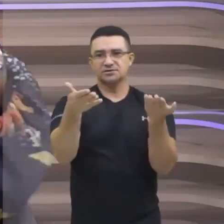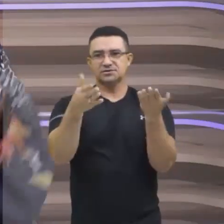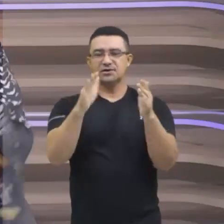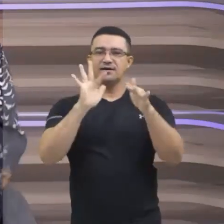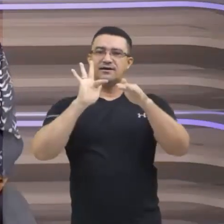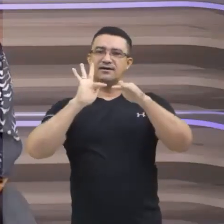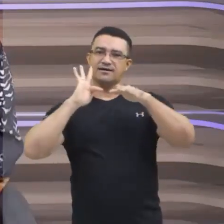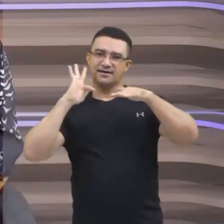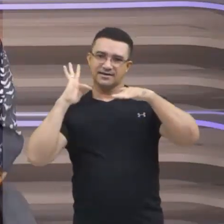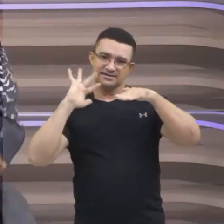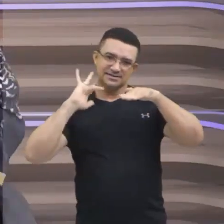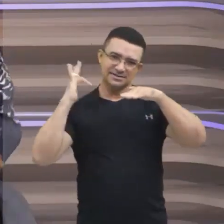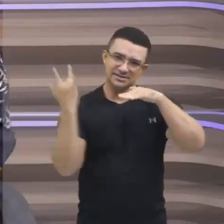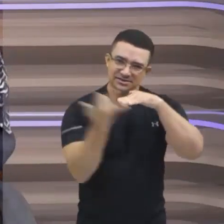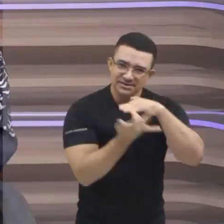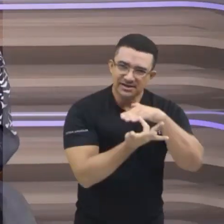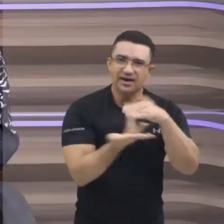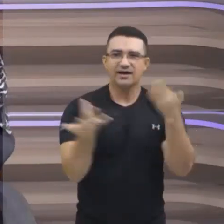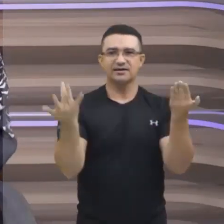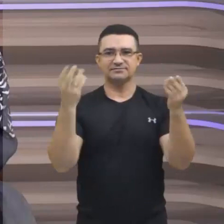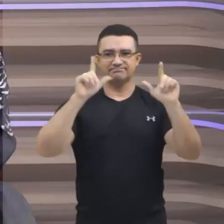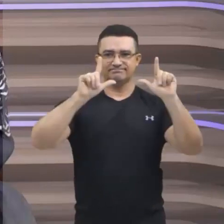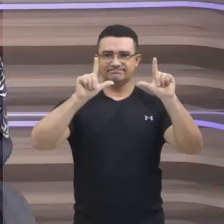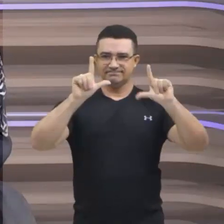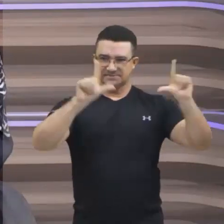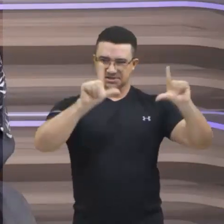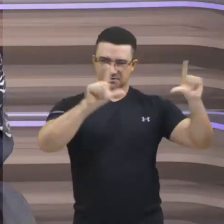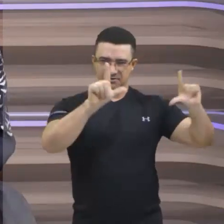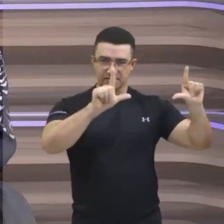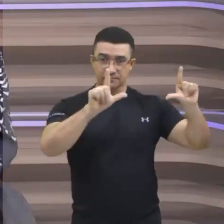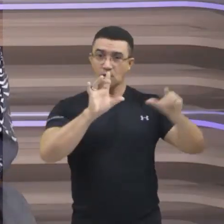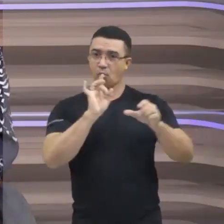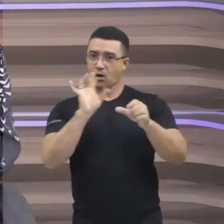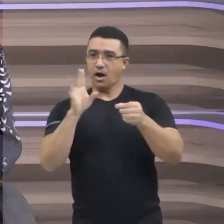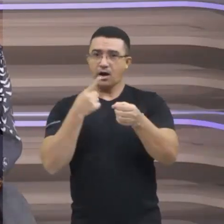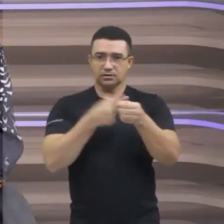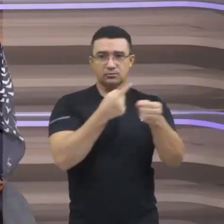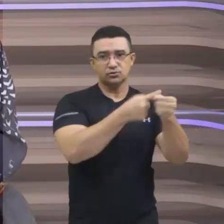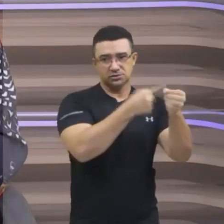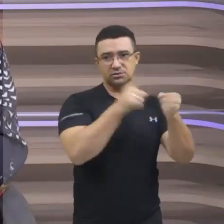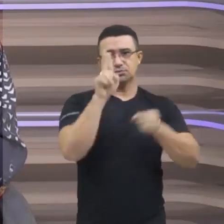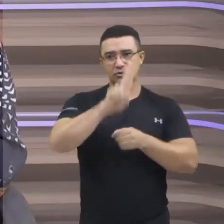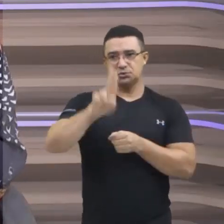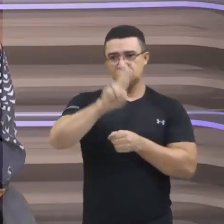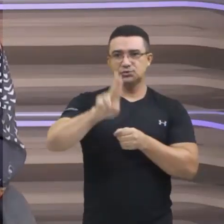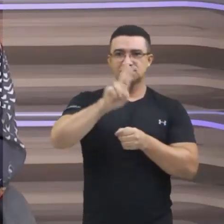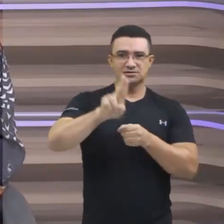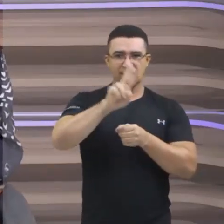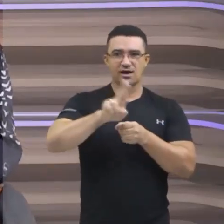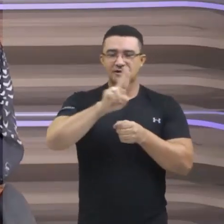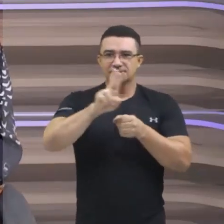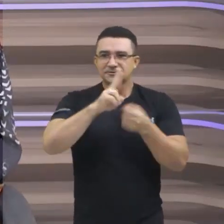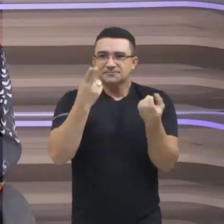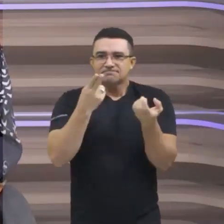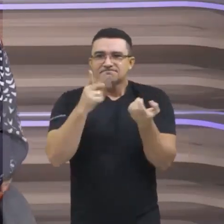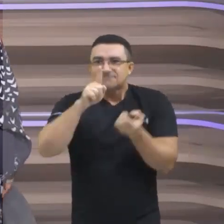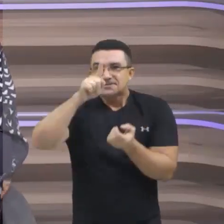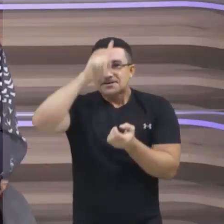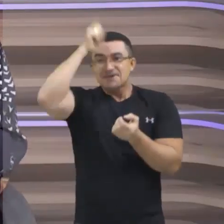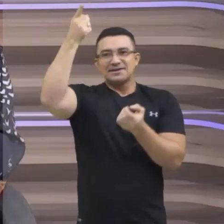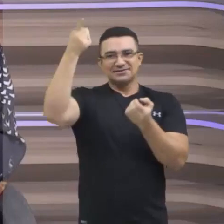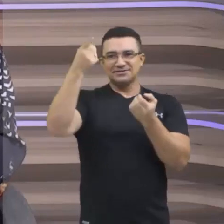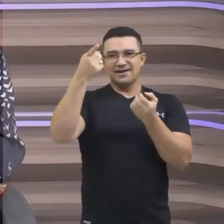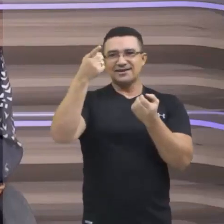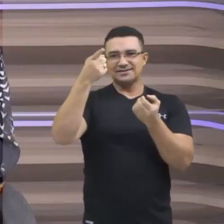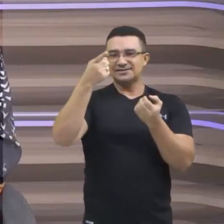sociais, seja pela TV. Cada município tem utilizado de uma criatividade, por isso que eu digo